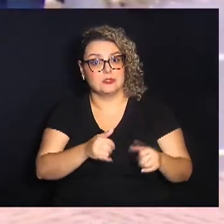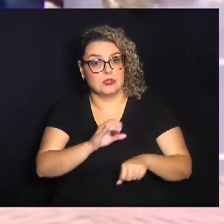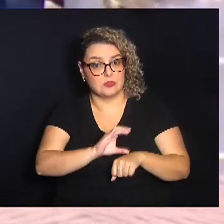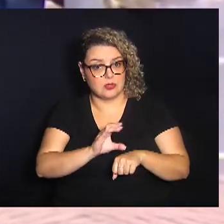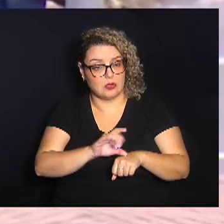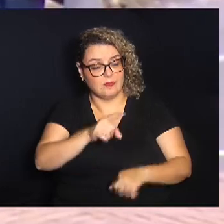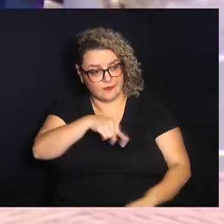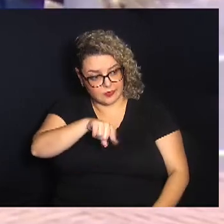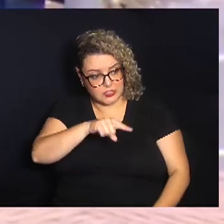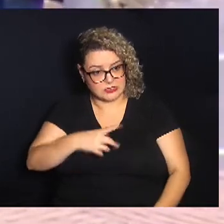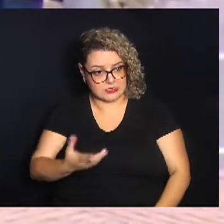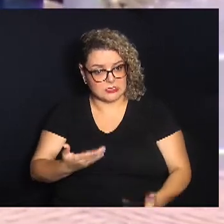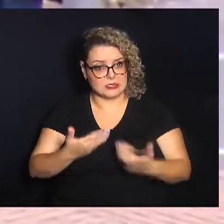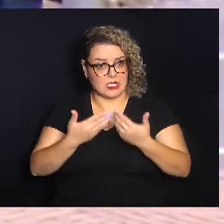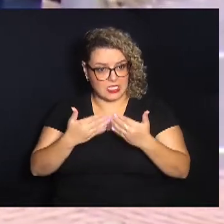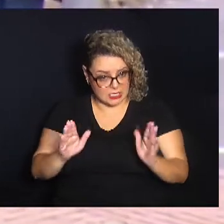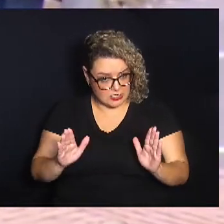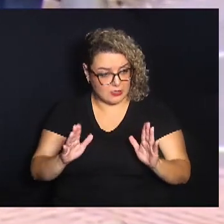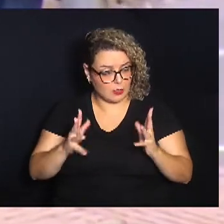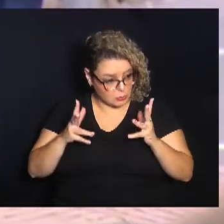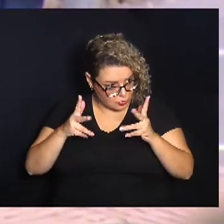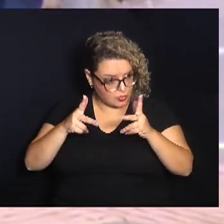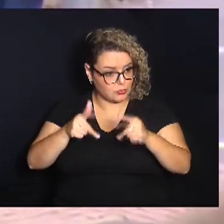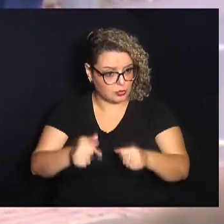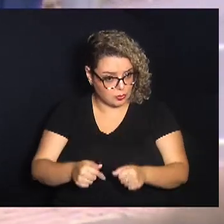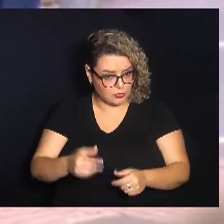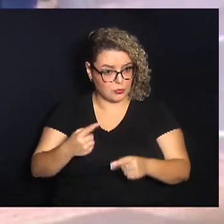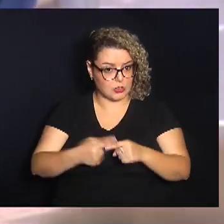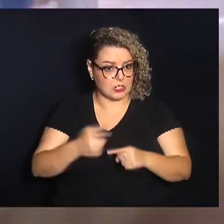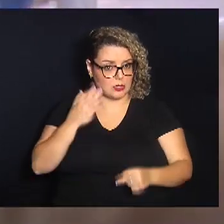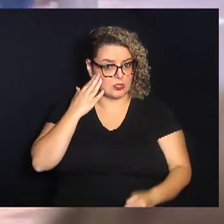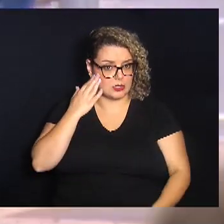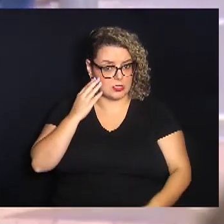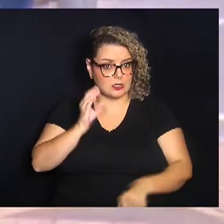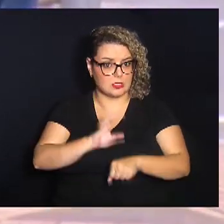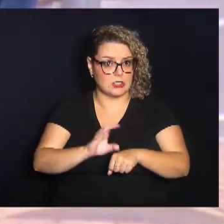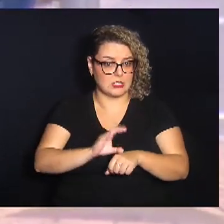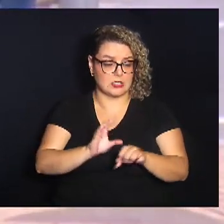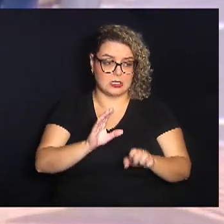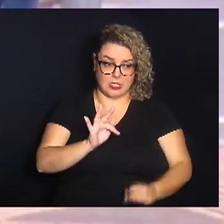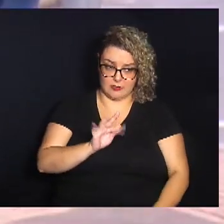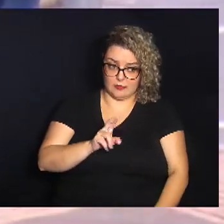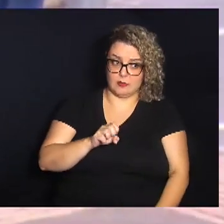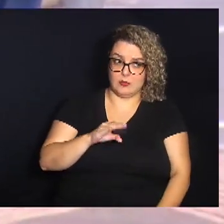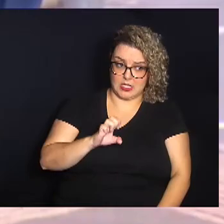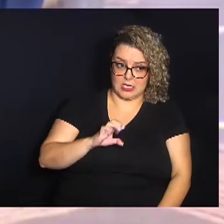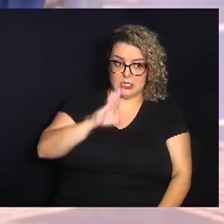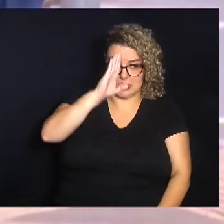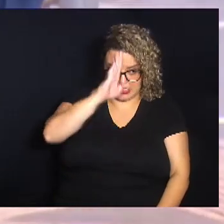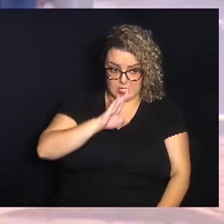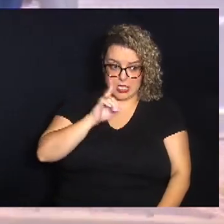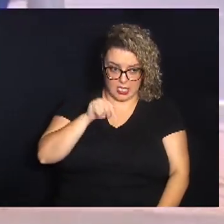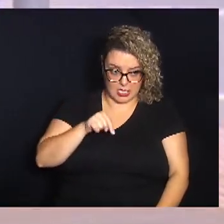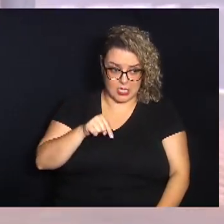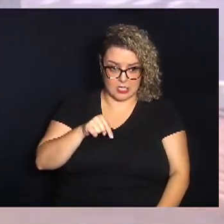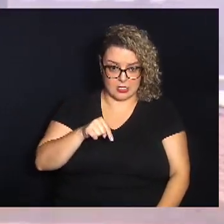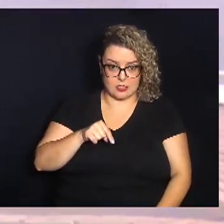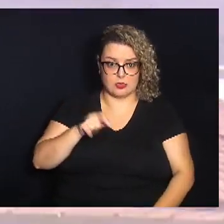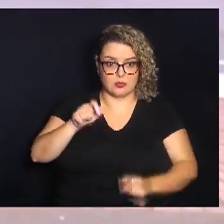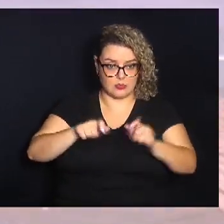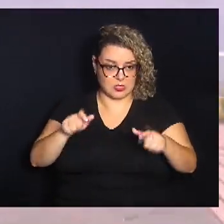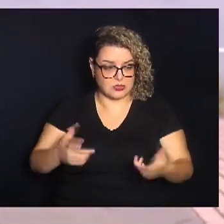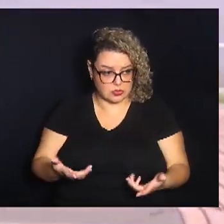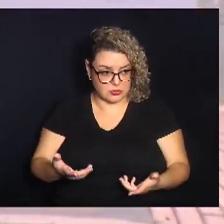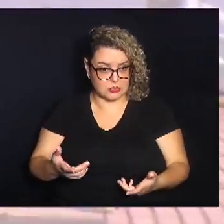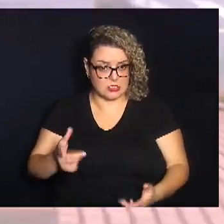estão abrindo as portas, porque eu sei que o curso da FUMEC é gratuito para a galera.